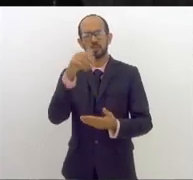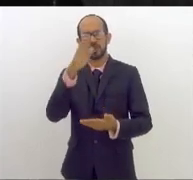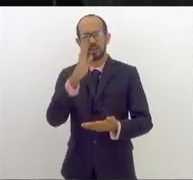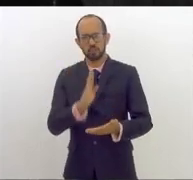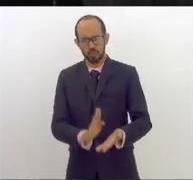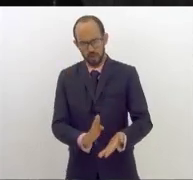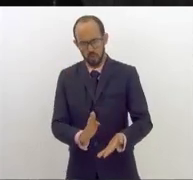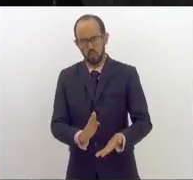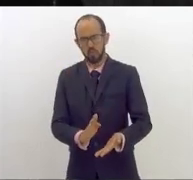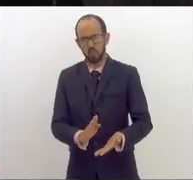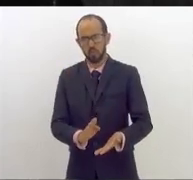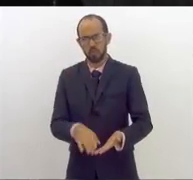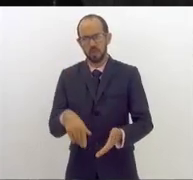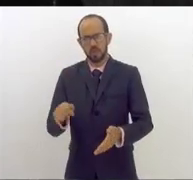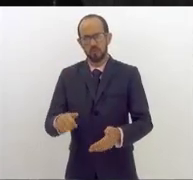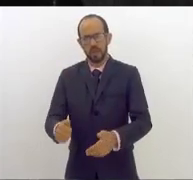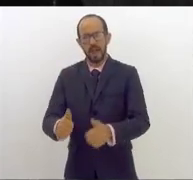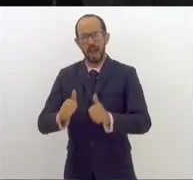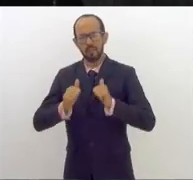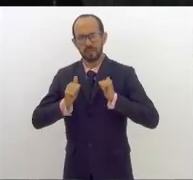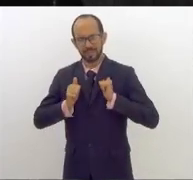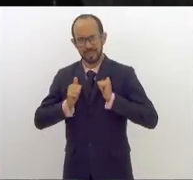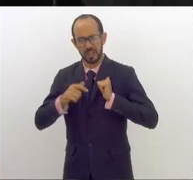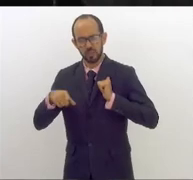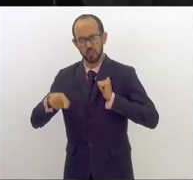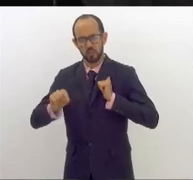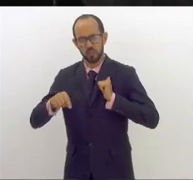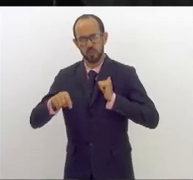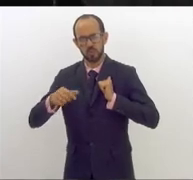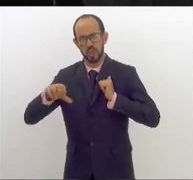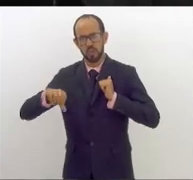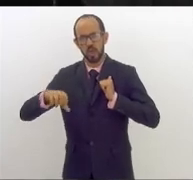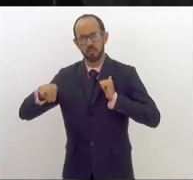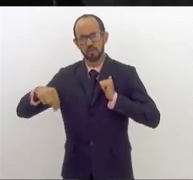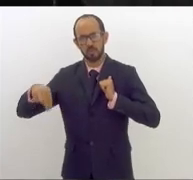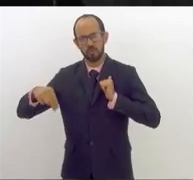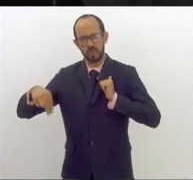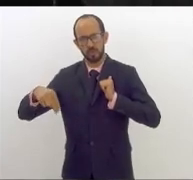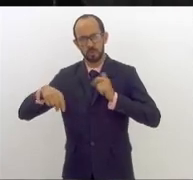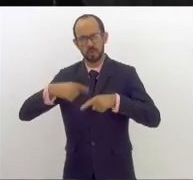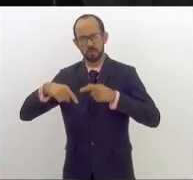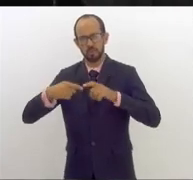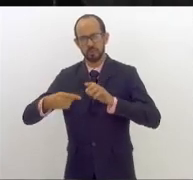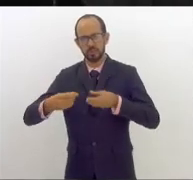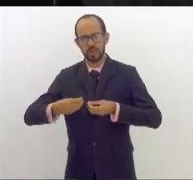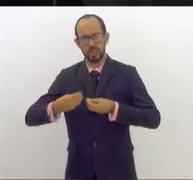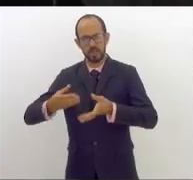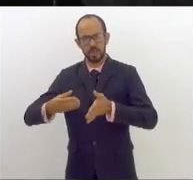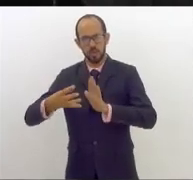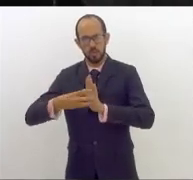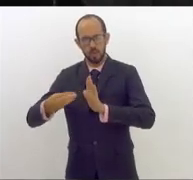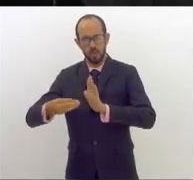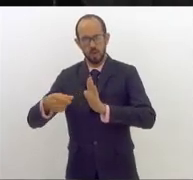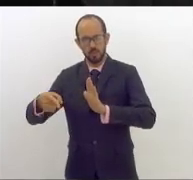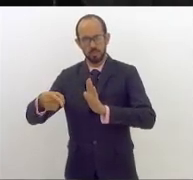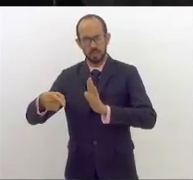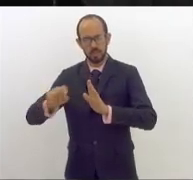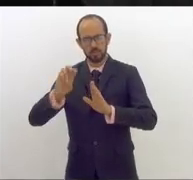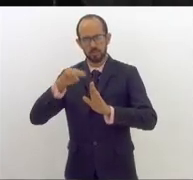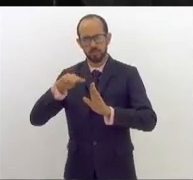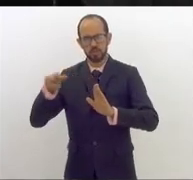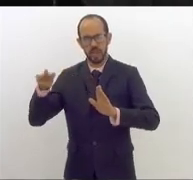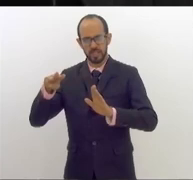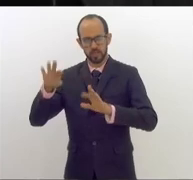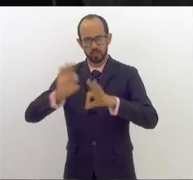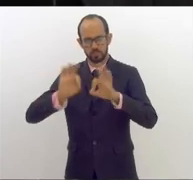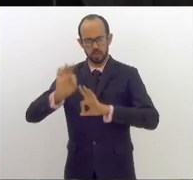que foi afastado suas funções no dia 9 de novembro depois que ele reproduziu no site do projeto no